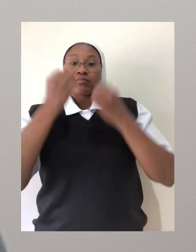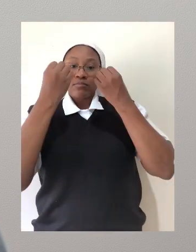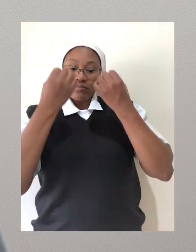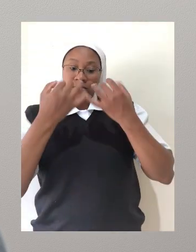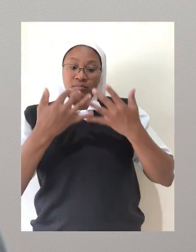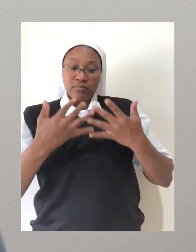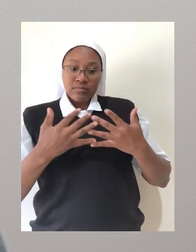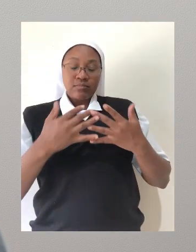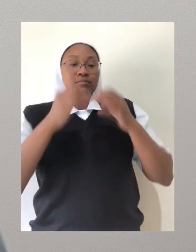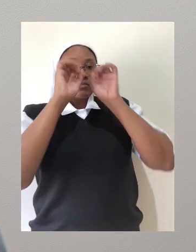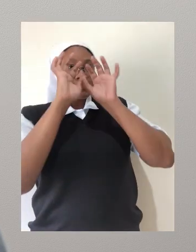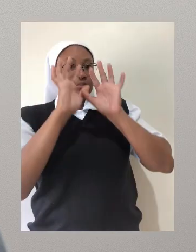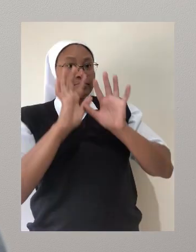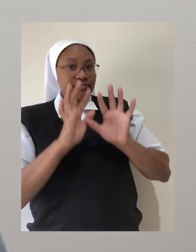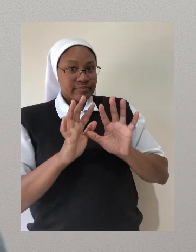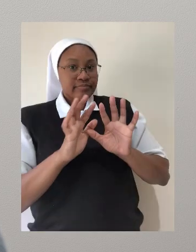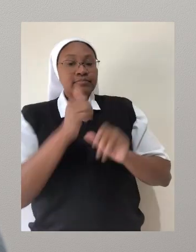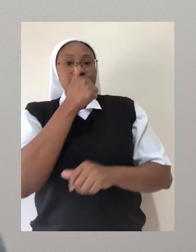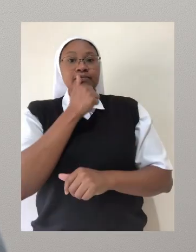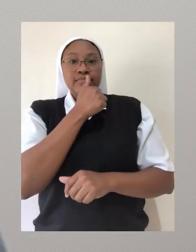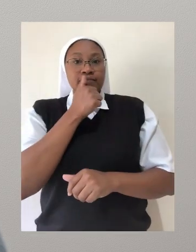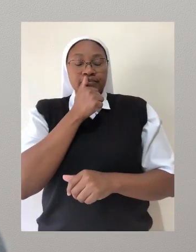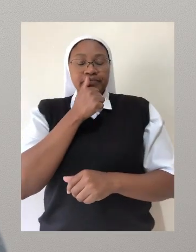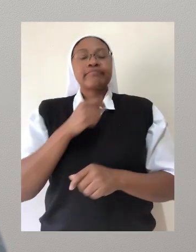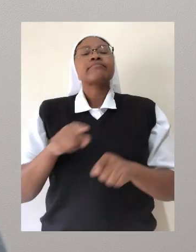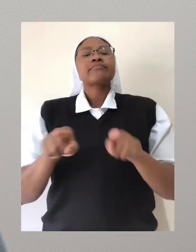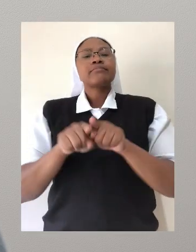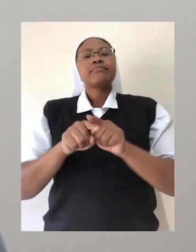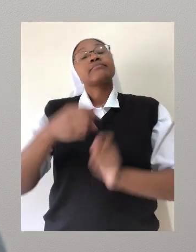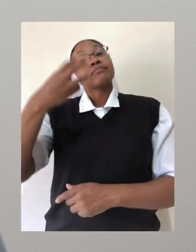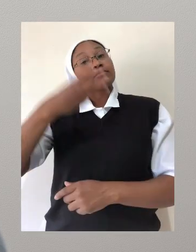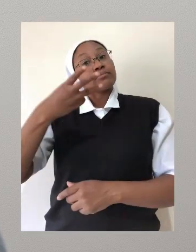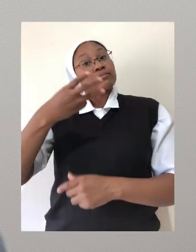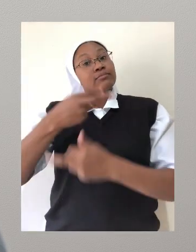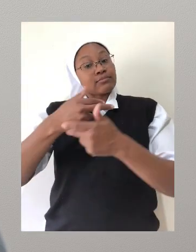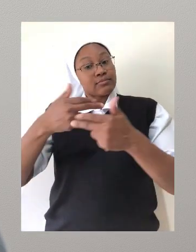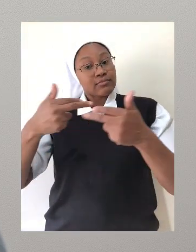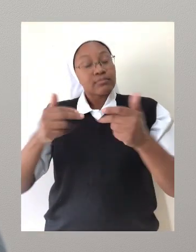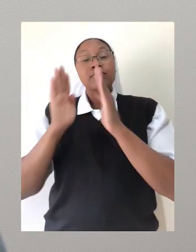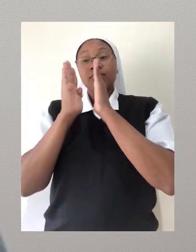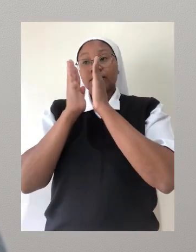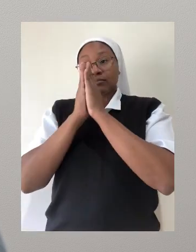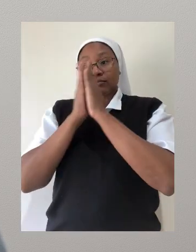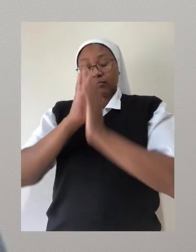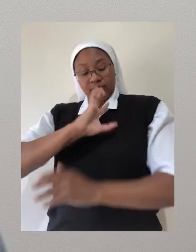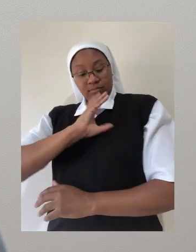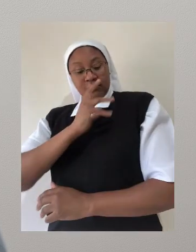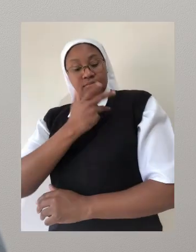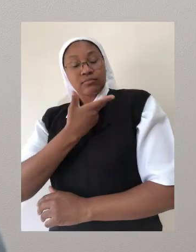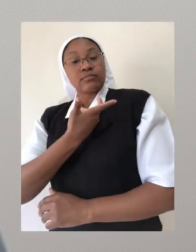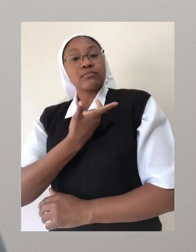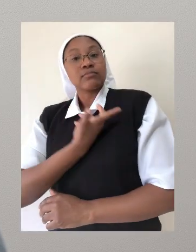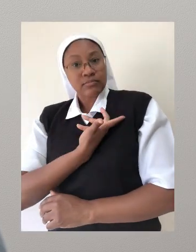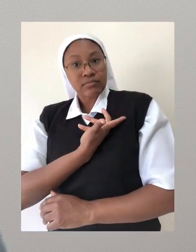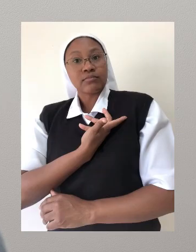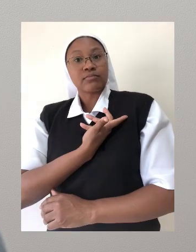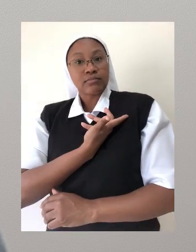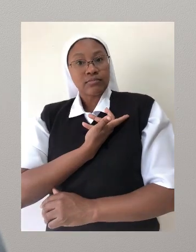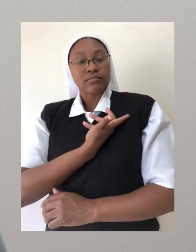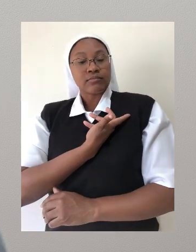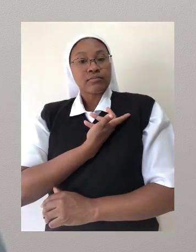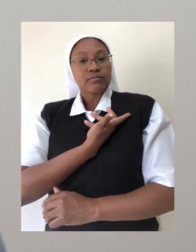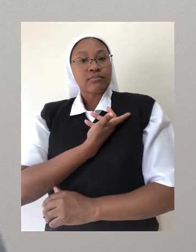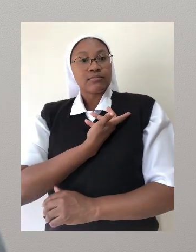a penitência que ele te der. Terceiro ponto, rezar e se converter. Rezar e